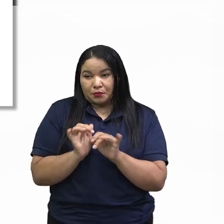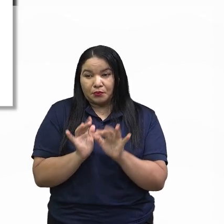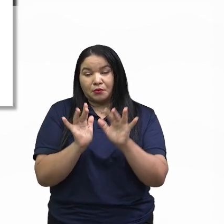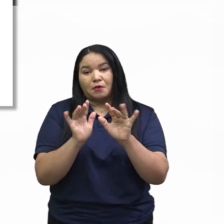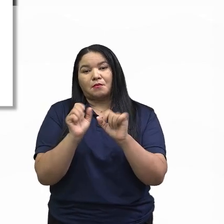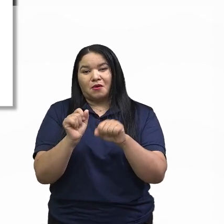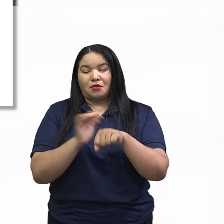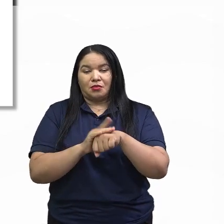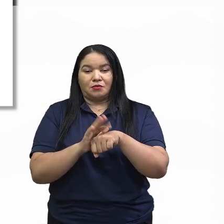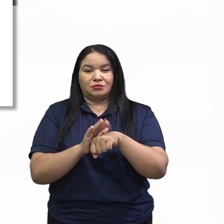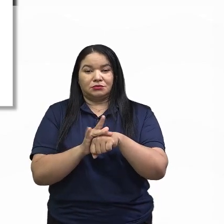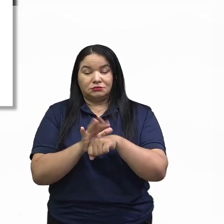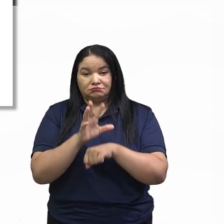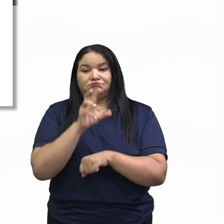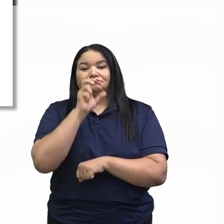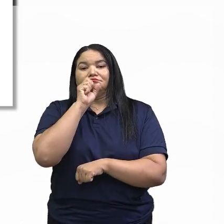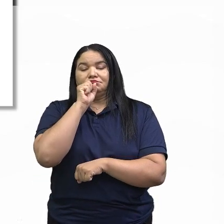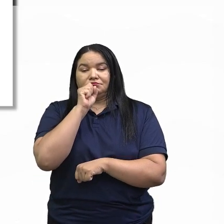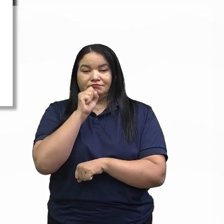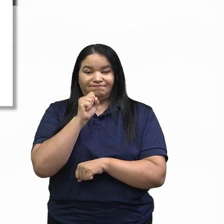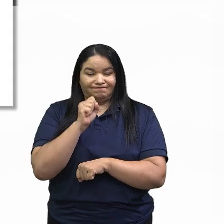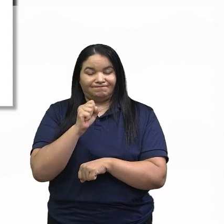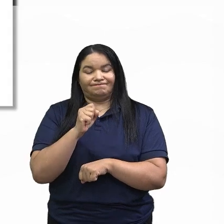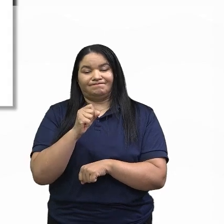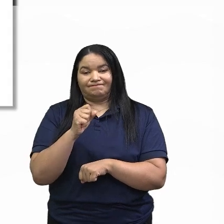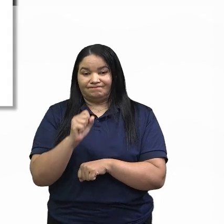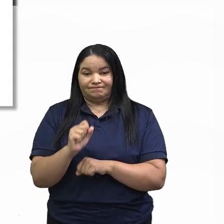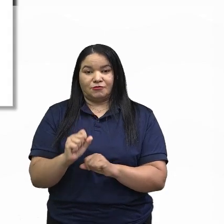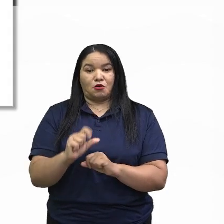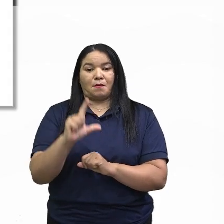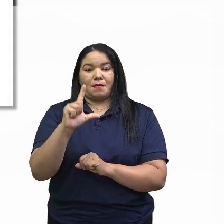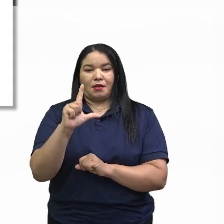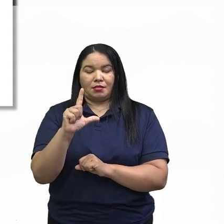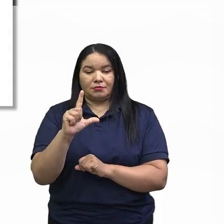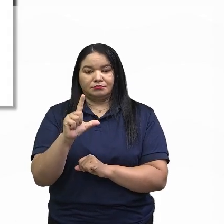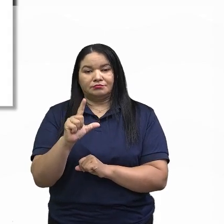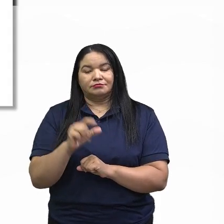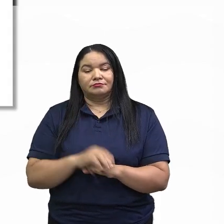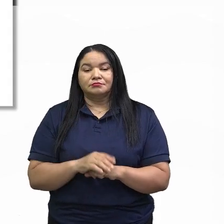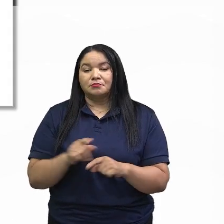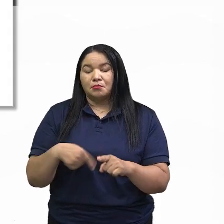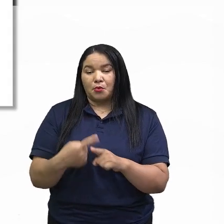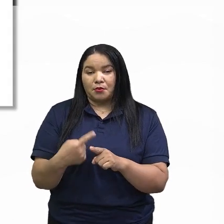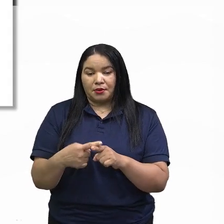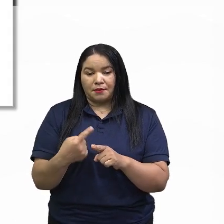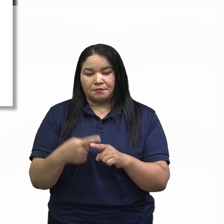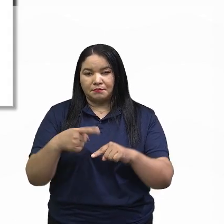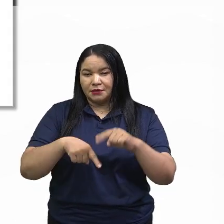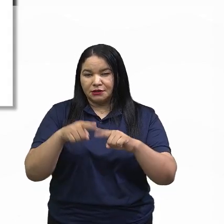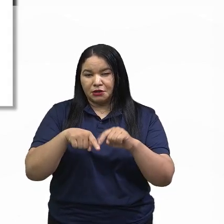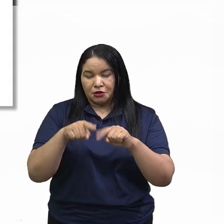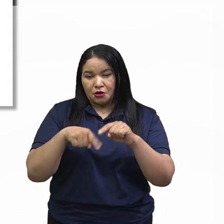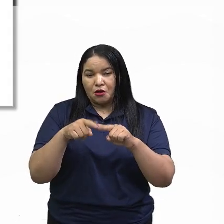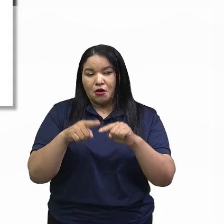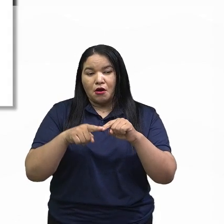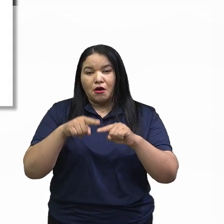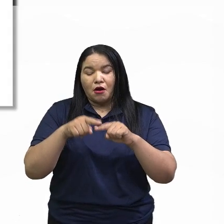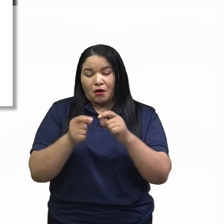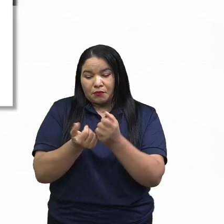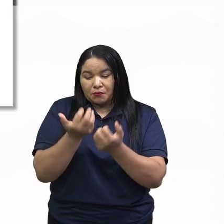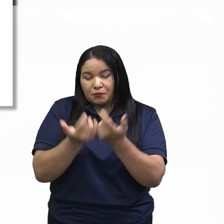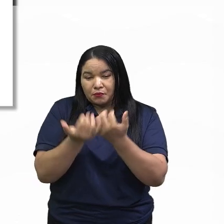doenças respiratórias, certo? Então, os resíduos, né, que sobram da